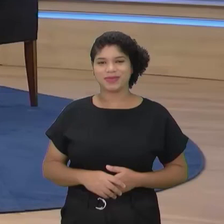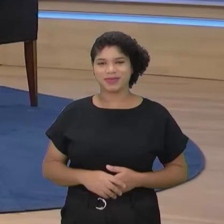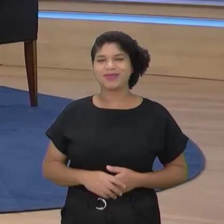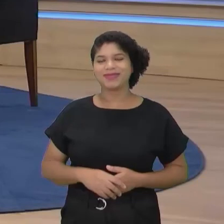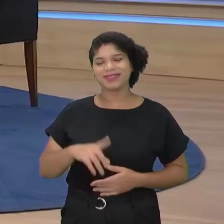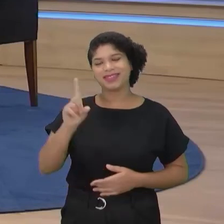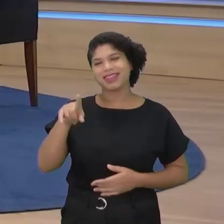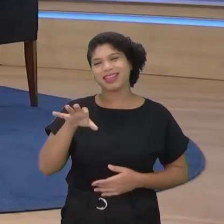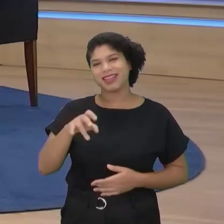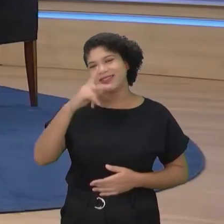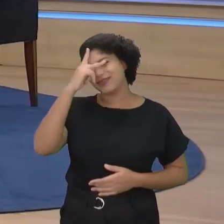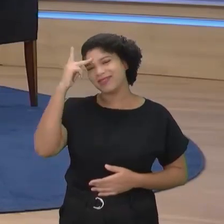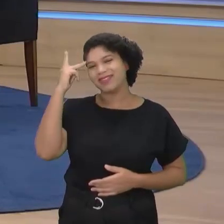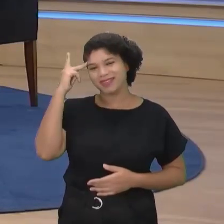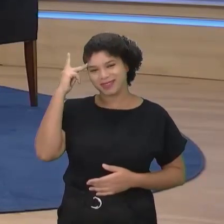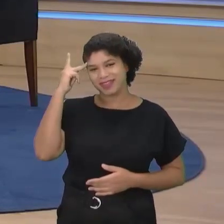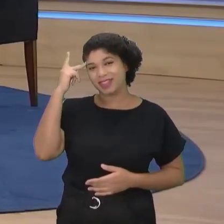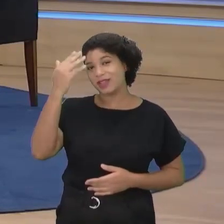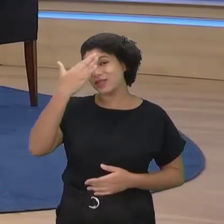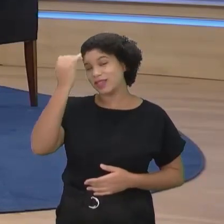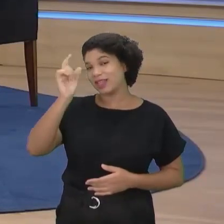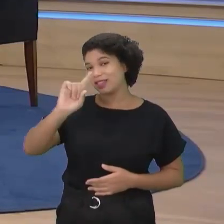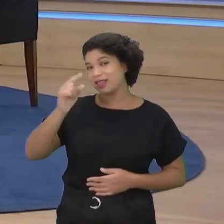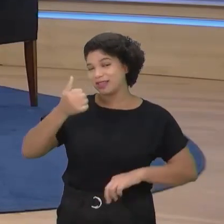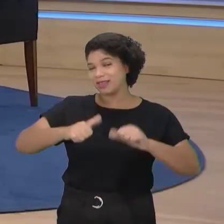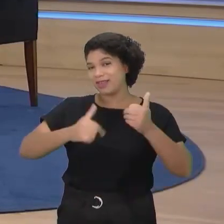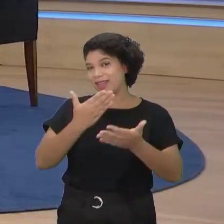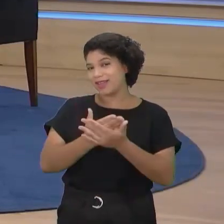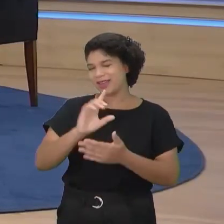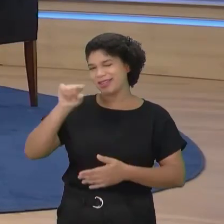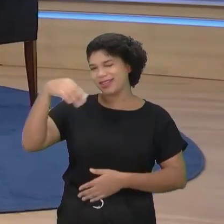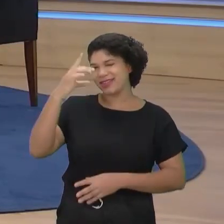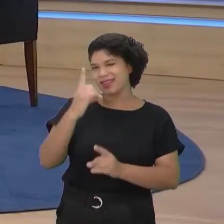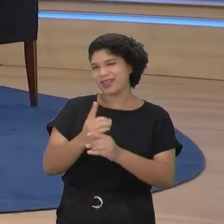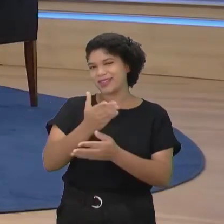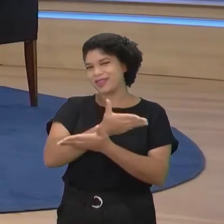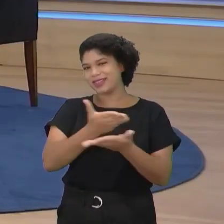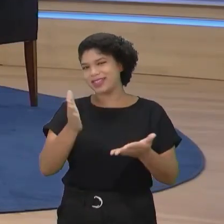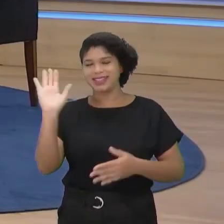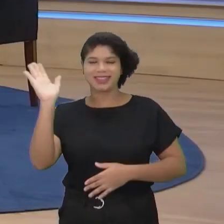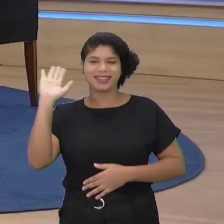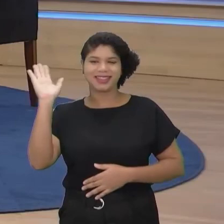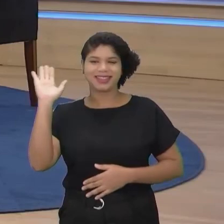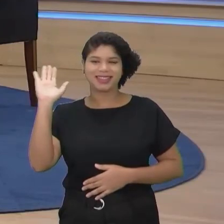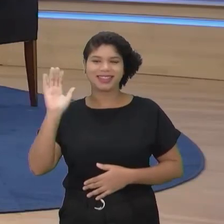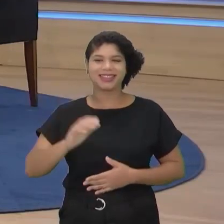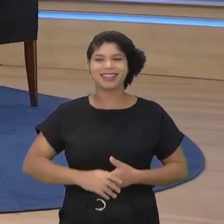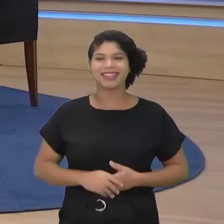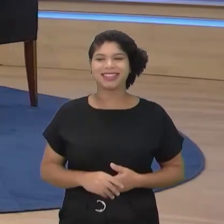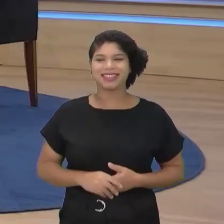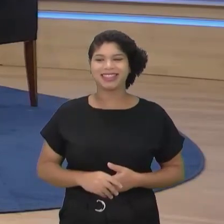Então é isso aí, pessoal. Não esqueça de avaliar a nossa aula e até a próxima. Até a próxima. Valeu.